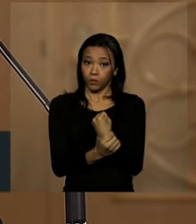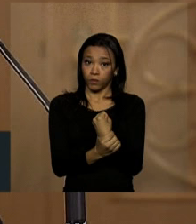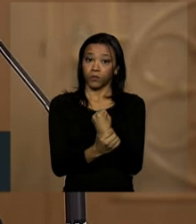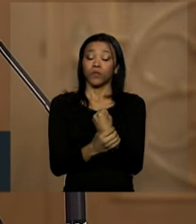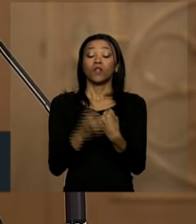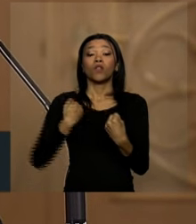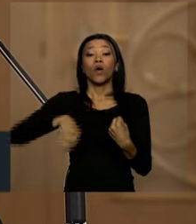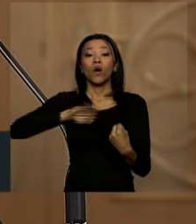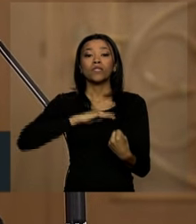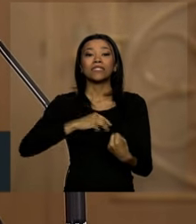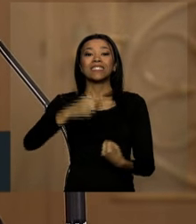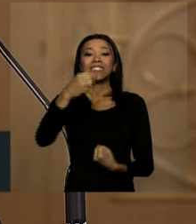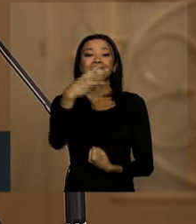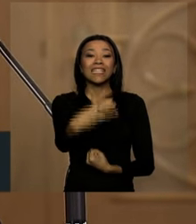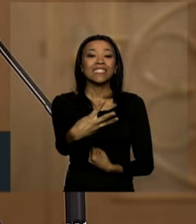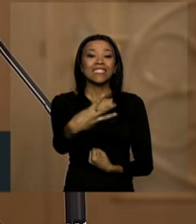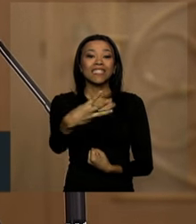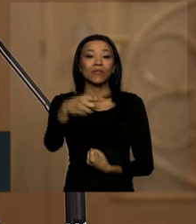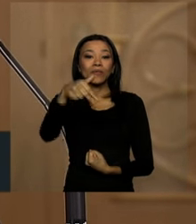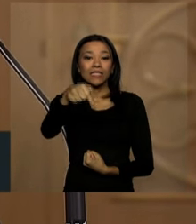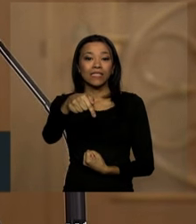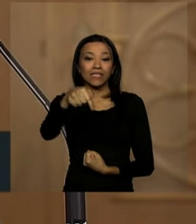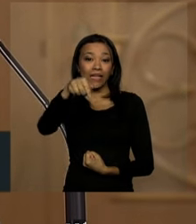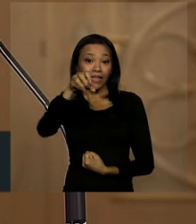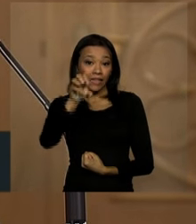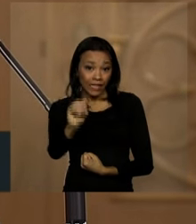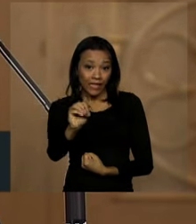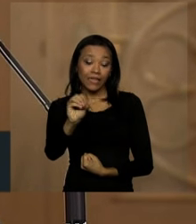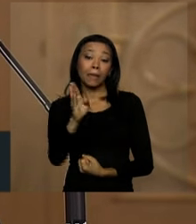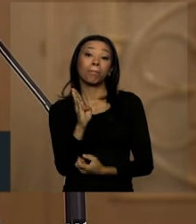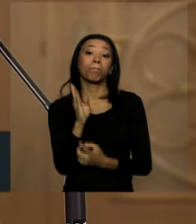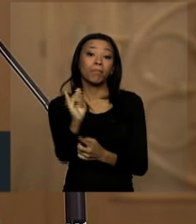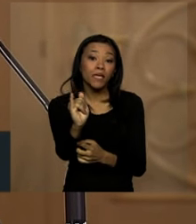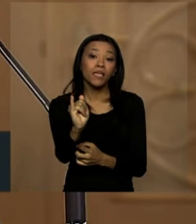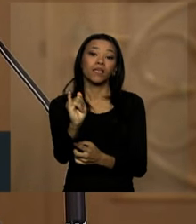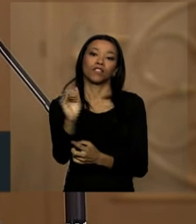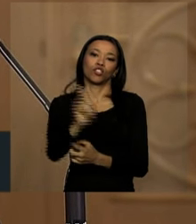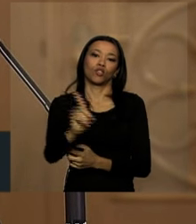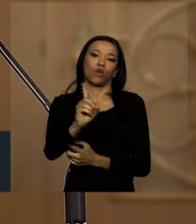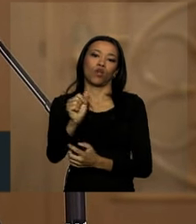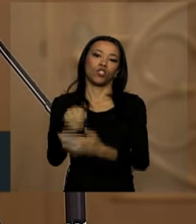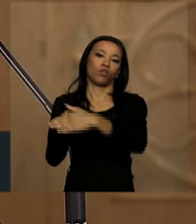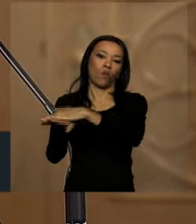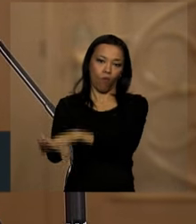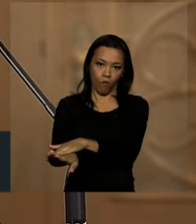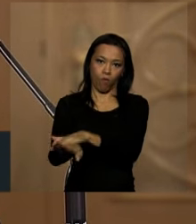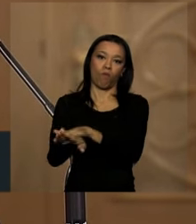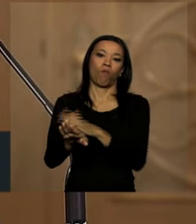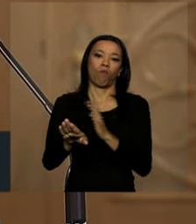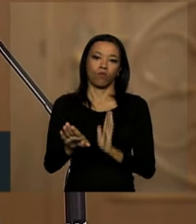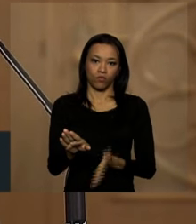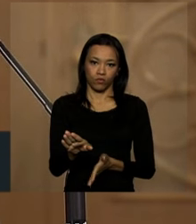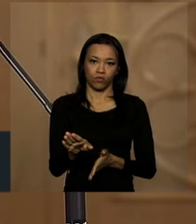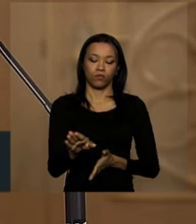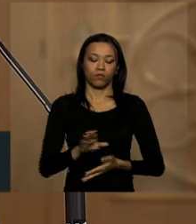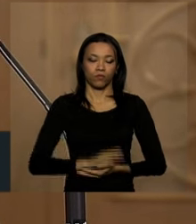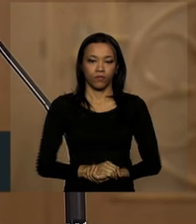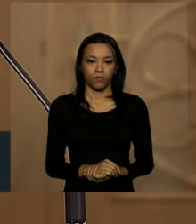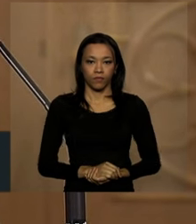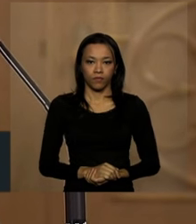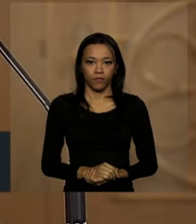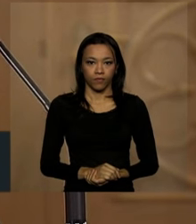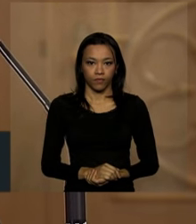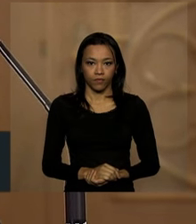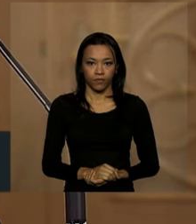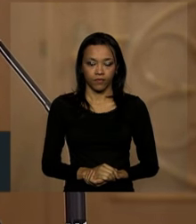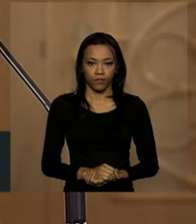com 370 bilhões de dólares de reservas. The Brazilian economy is a very robust economy. We're a country that has no less than